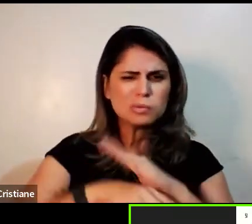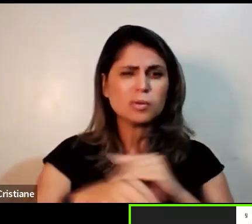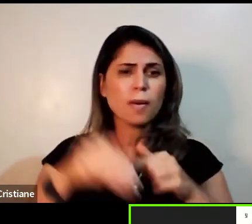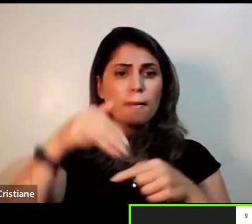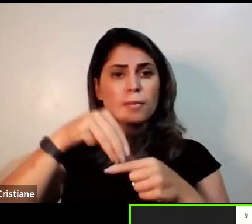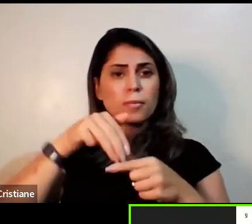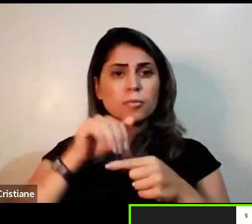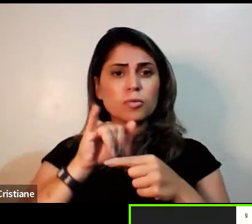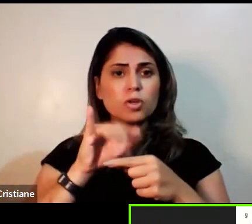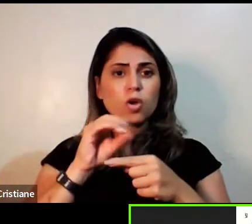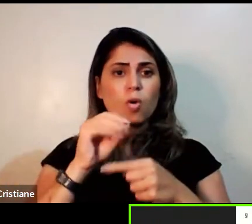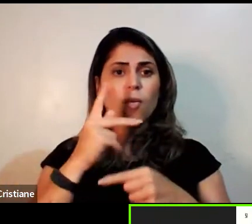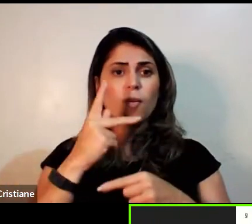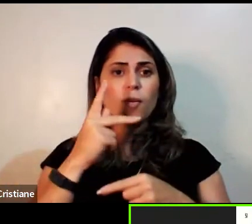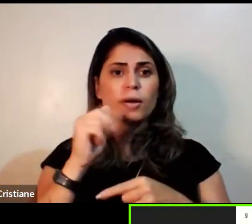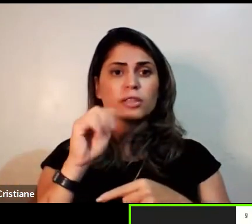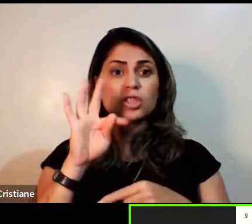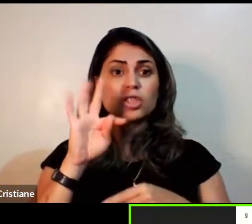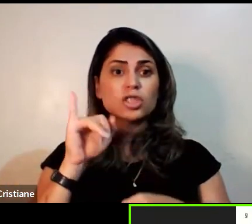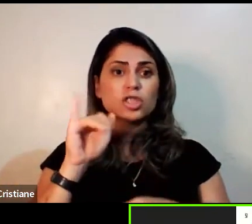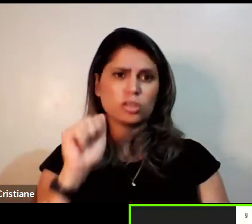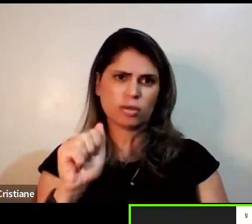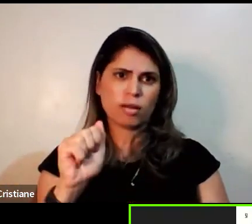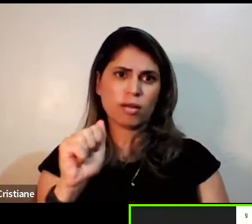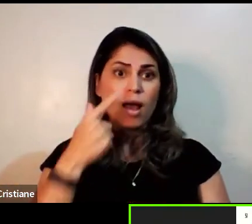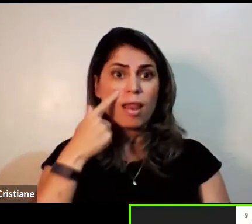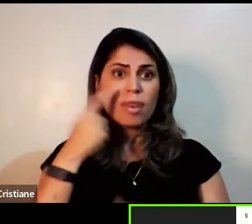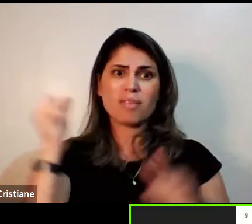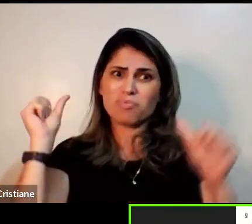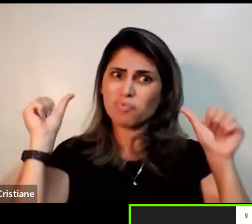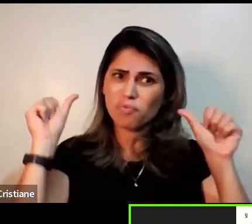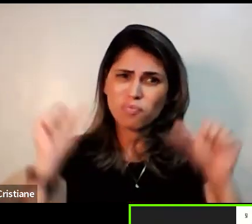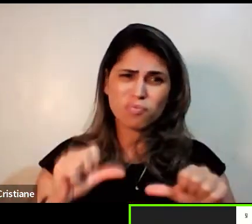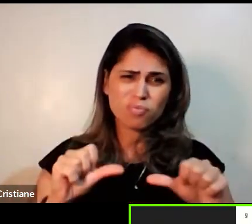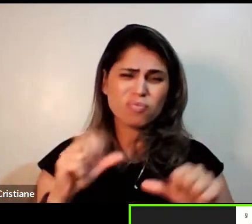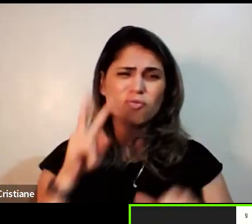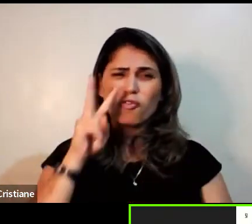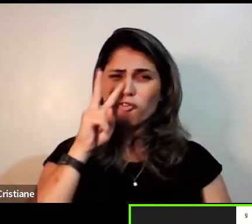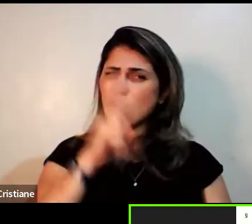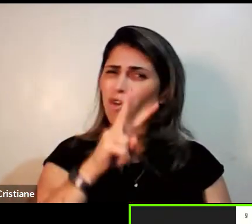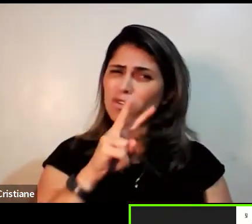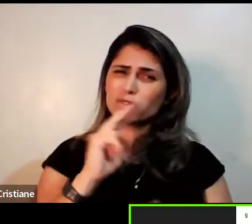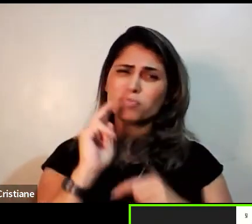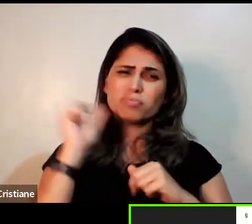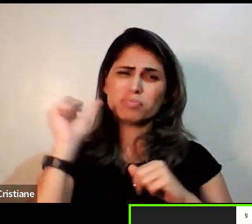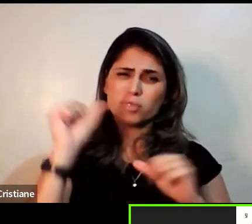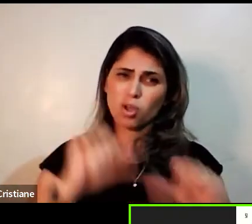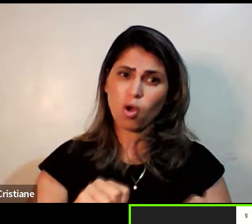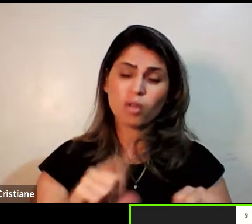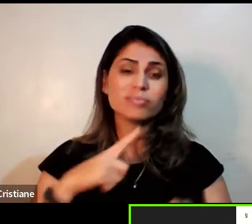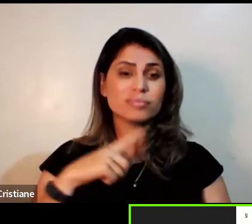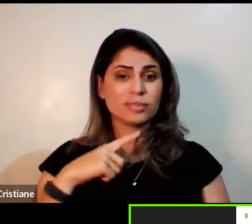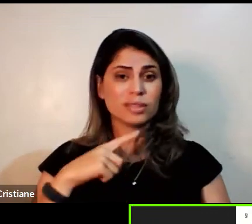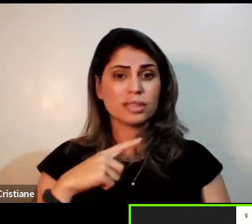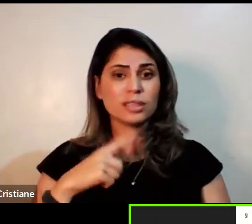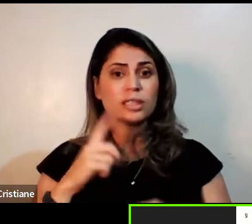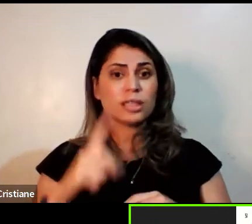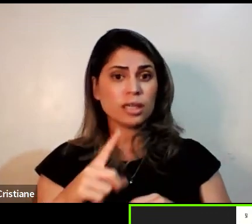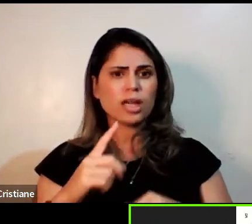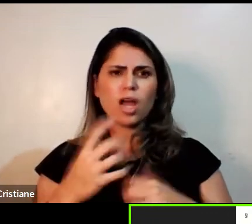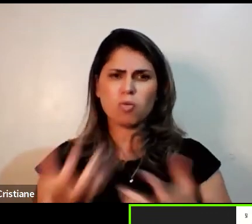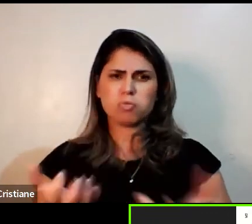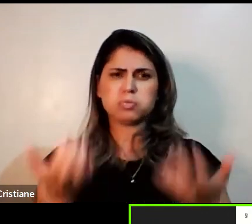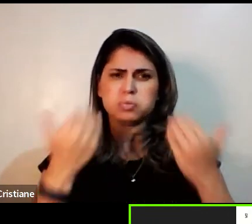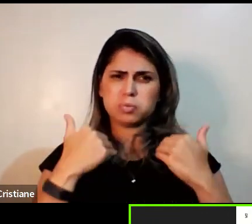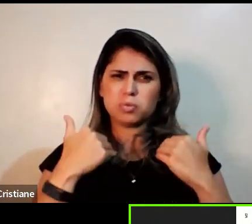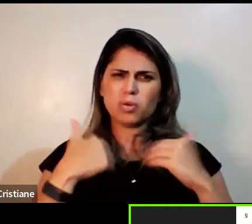uma doença um pouco mais severa do que a miastenia. E os sintomas que eram, assim, flutuantes, eles começaram